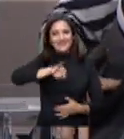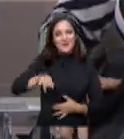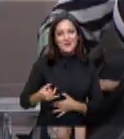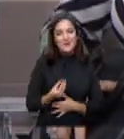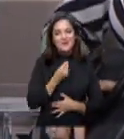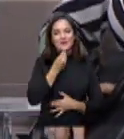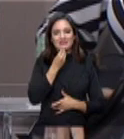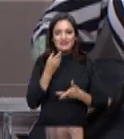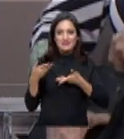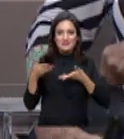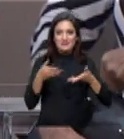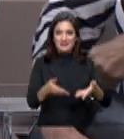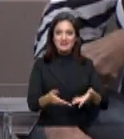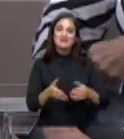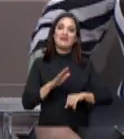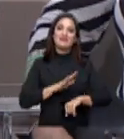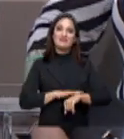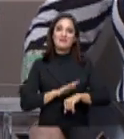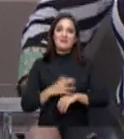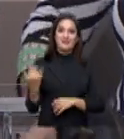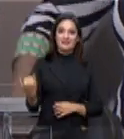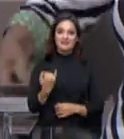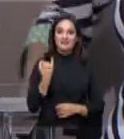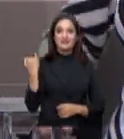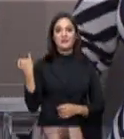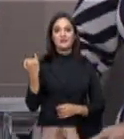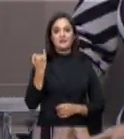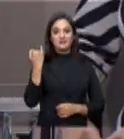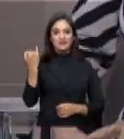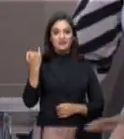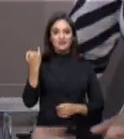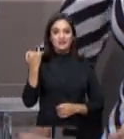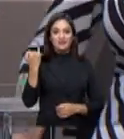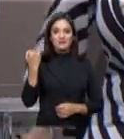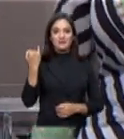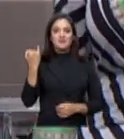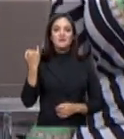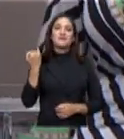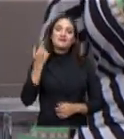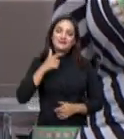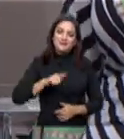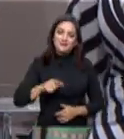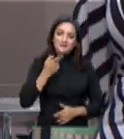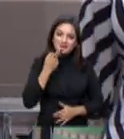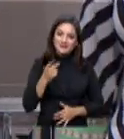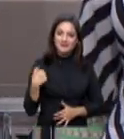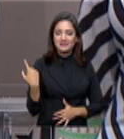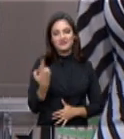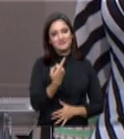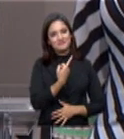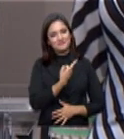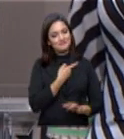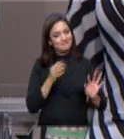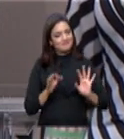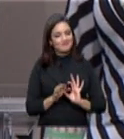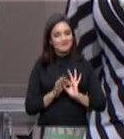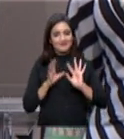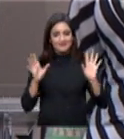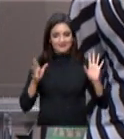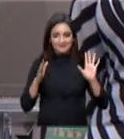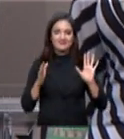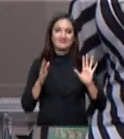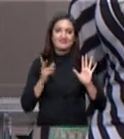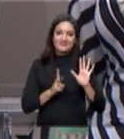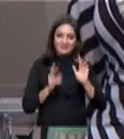de participar de uma etapa tão importante e, mais uma vez, reforçar a nossa disposição de dar passos adiante,